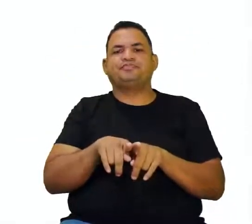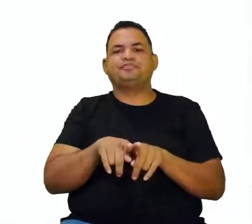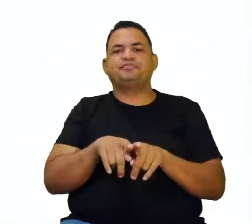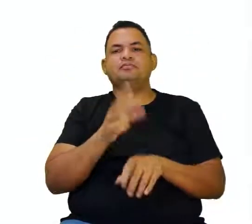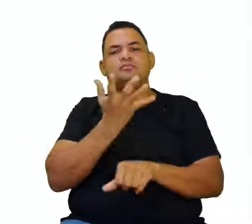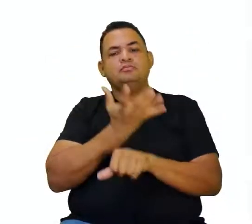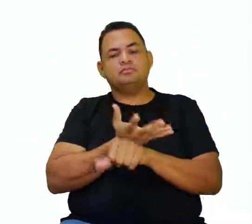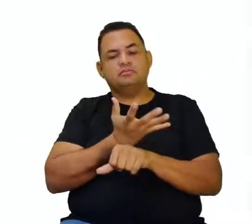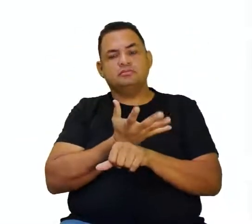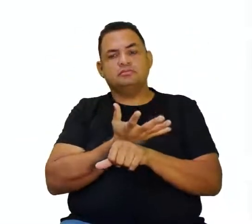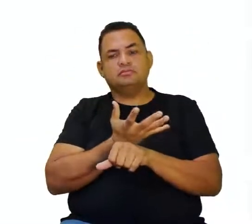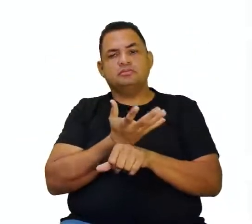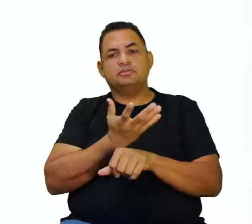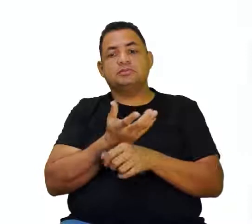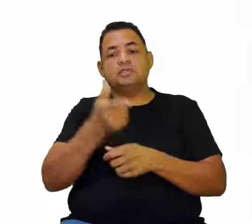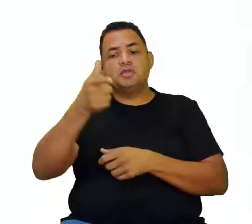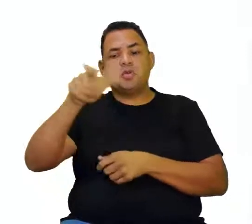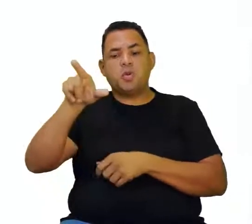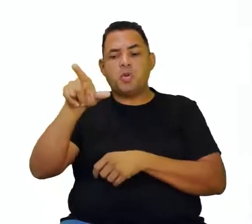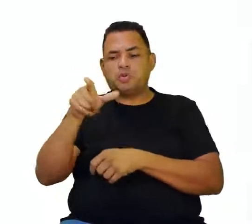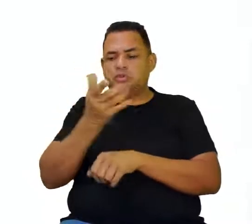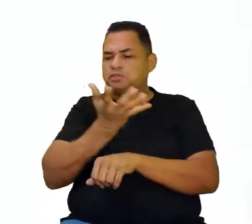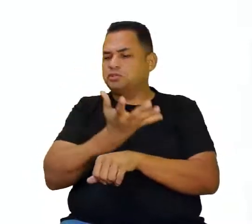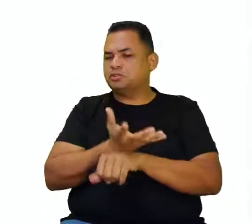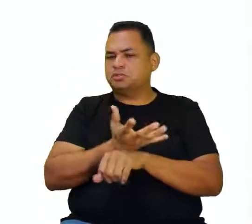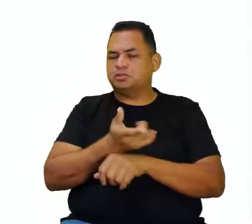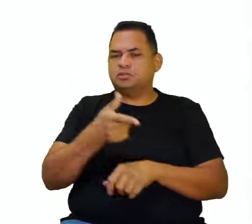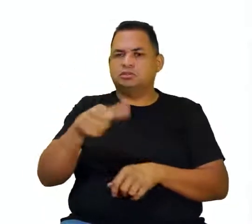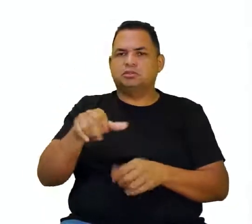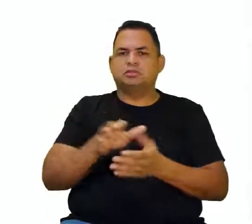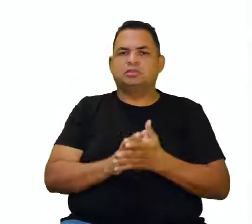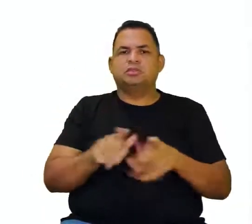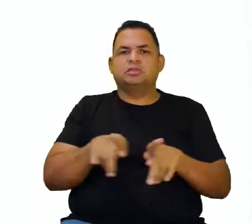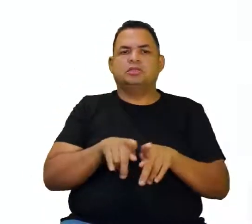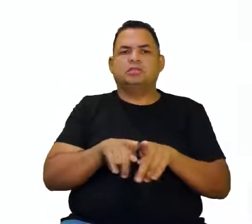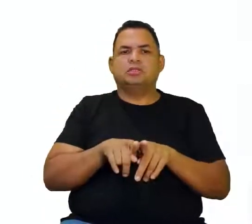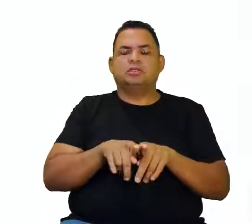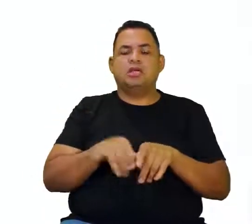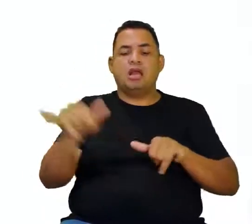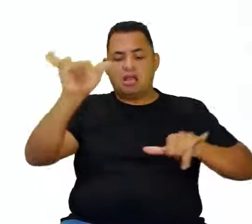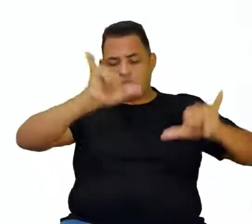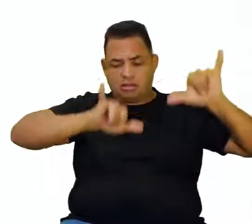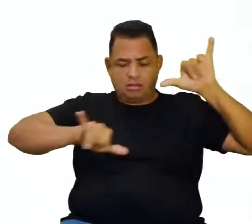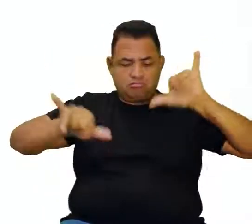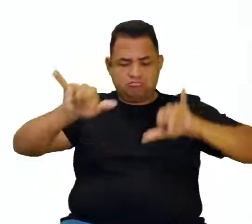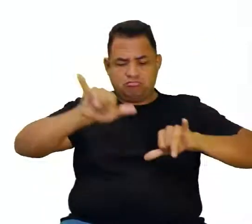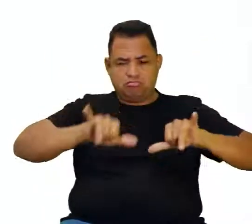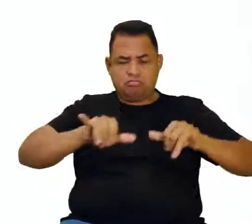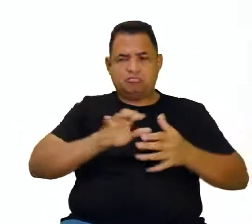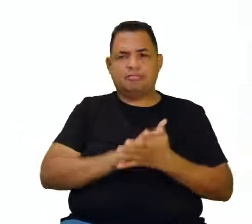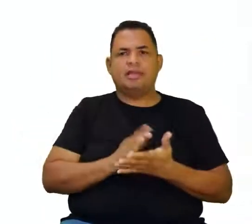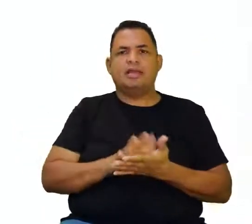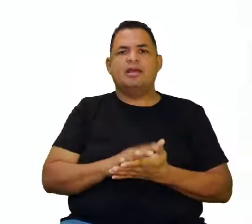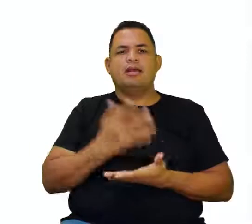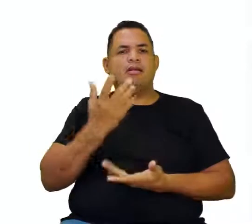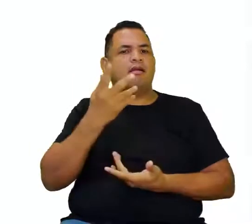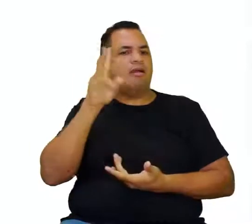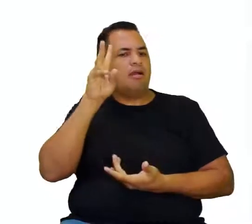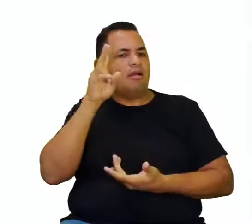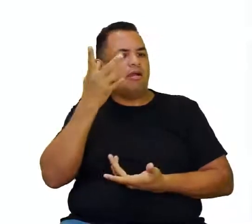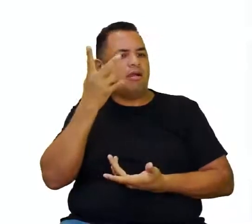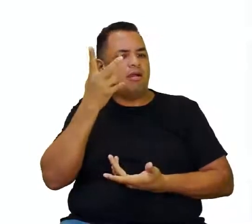química em outras disciplinas. Então, essa história de estudo